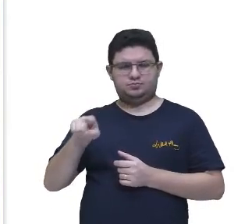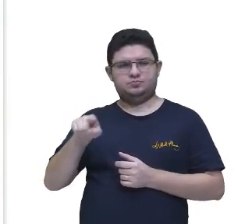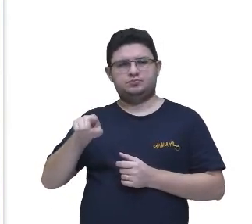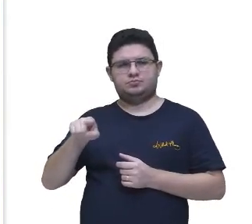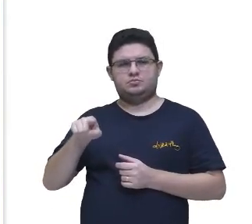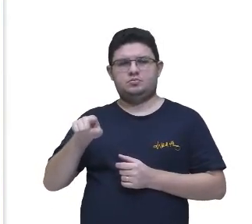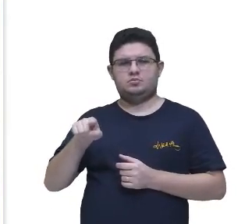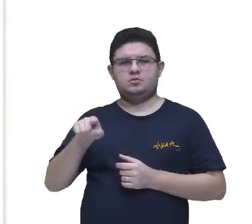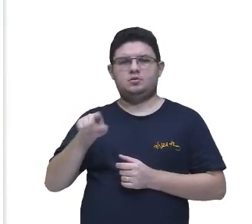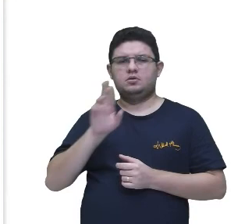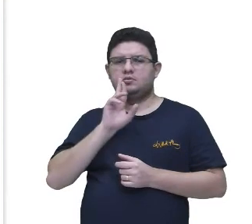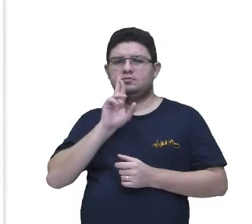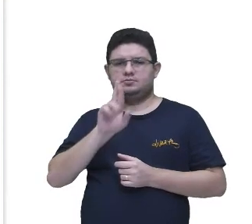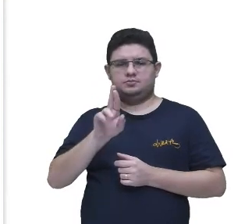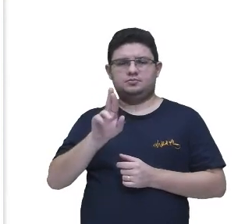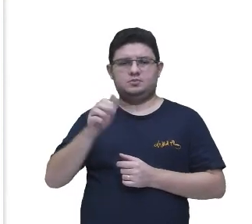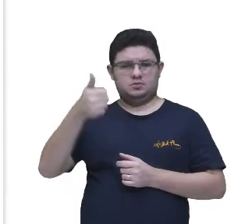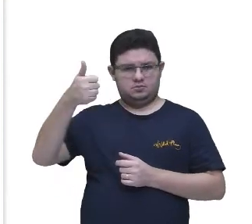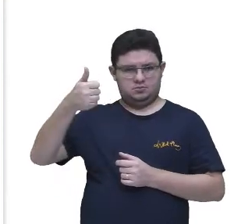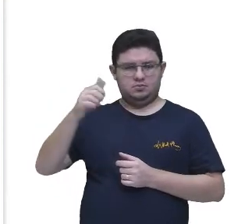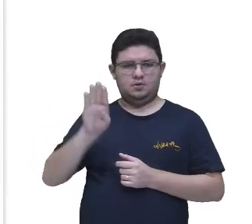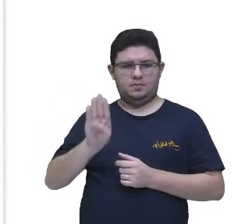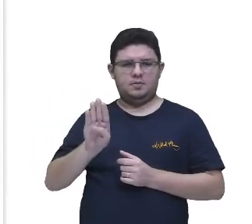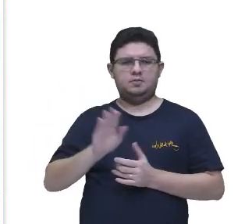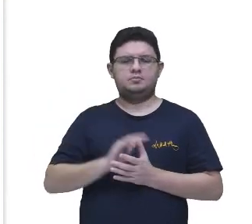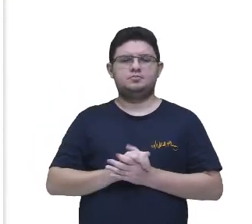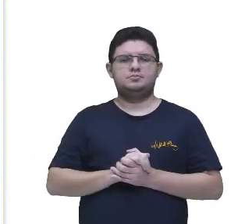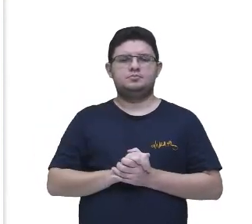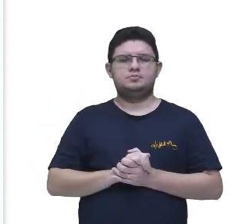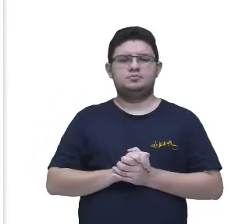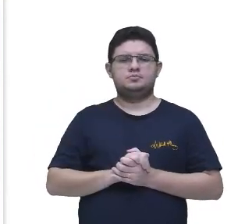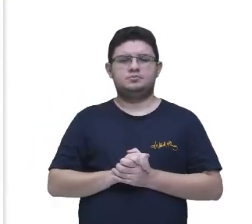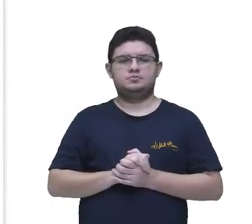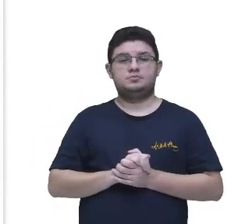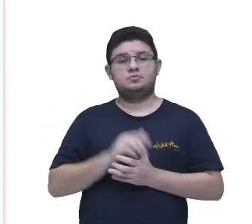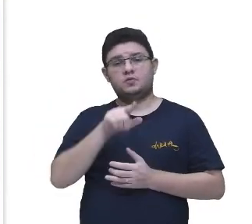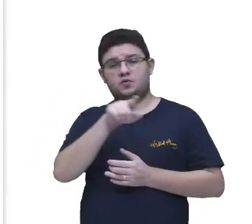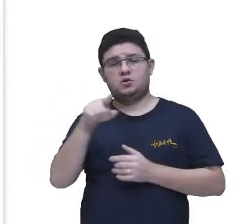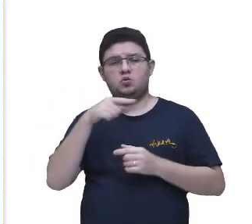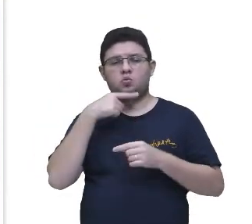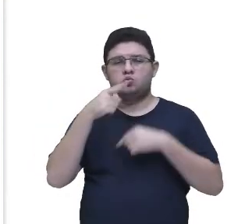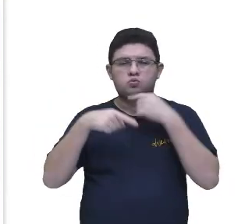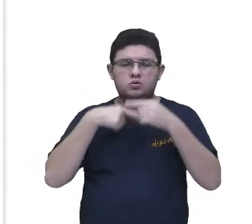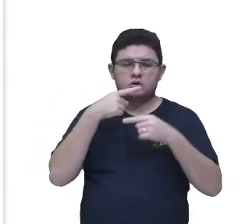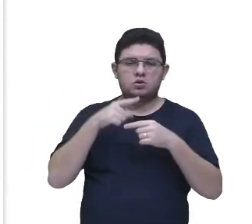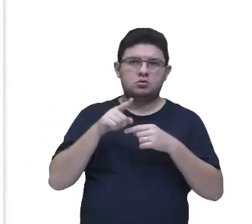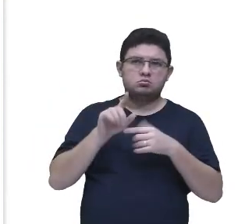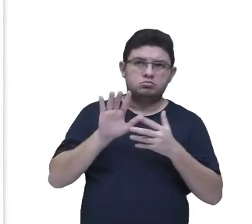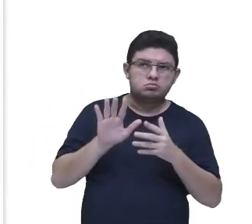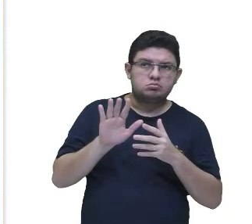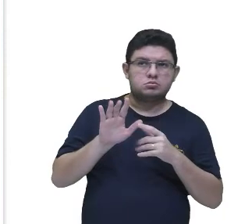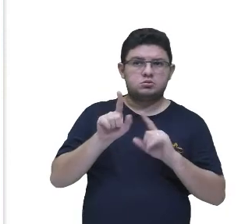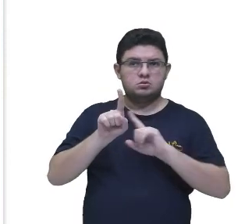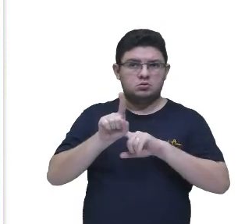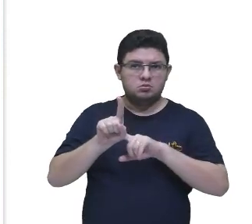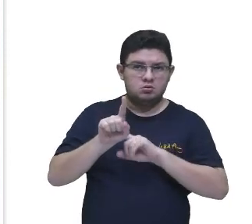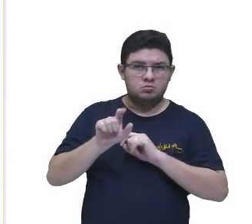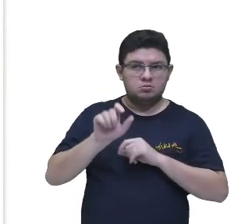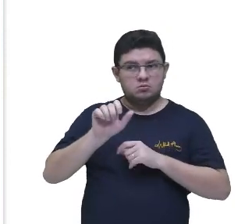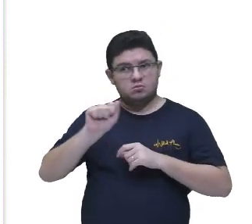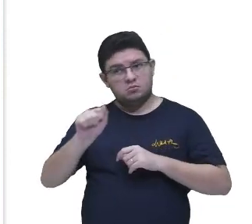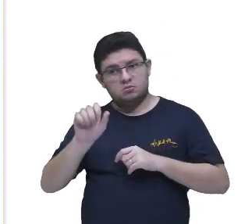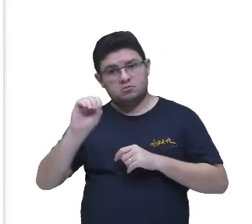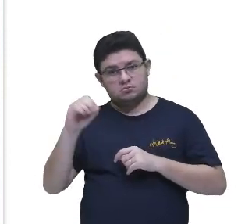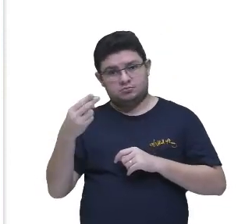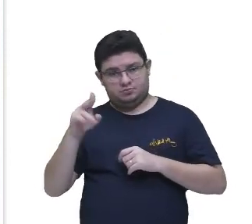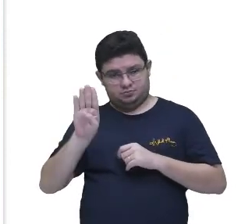Teles de Souza, questão letra B. Então, a gente está verificando aí que vocês estão entre a letra A e a letra B na questão 1.